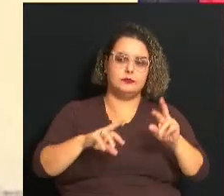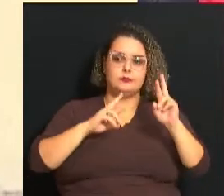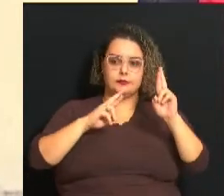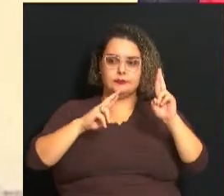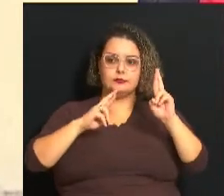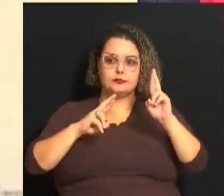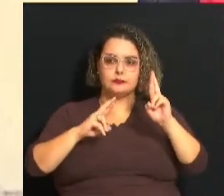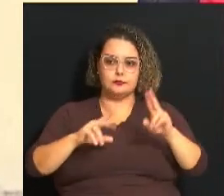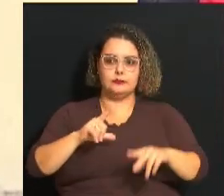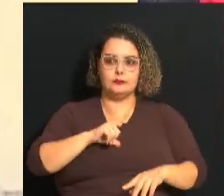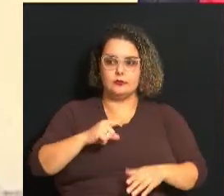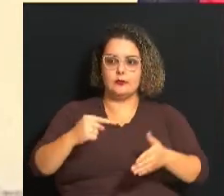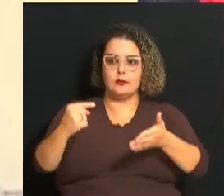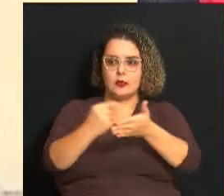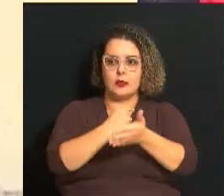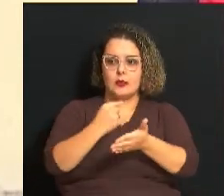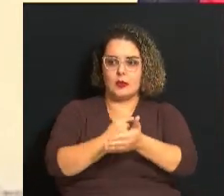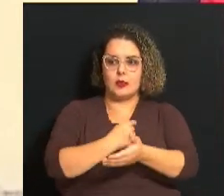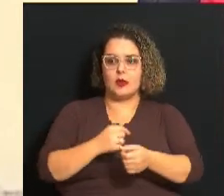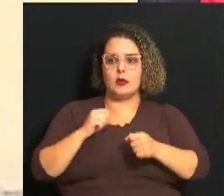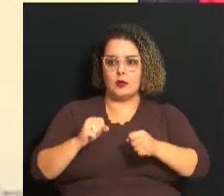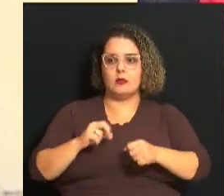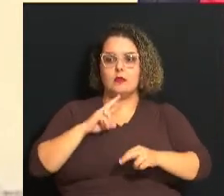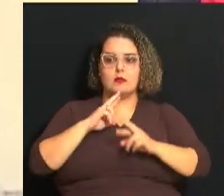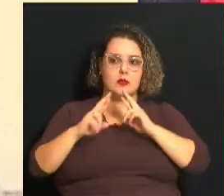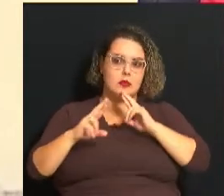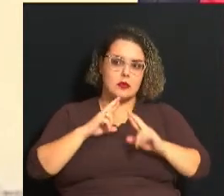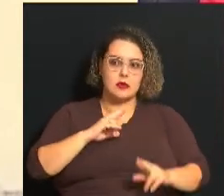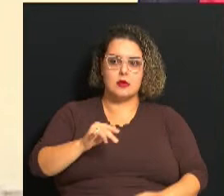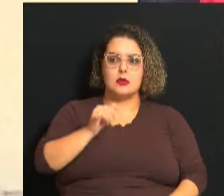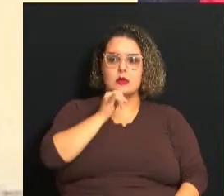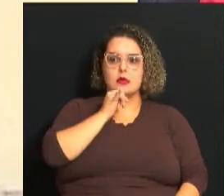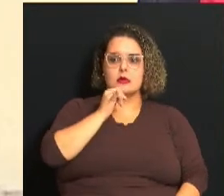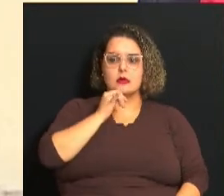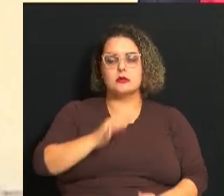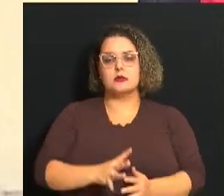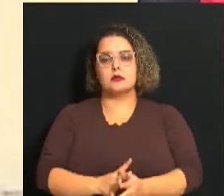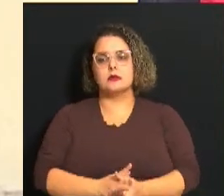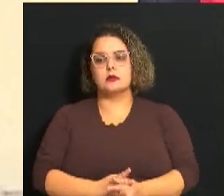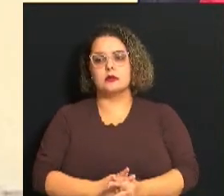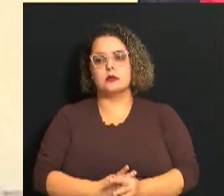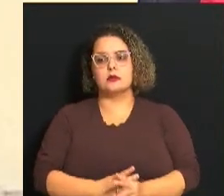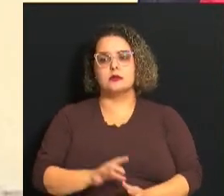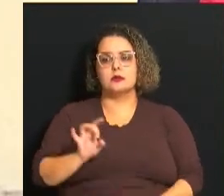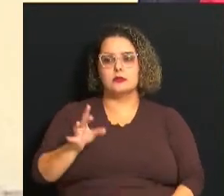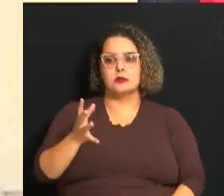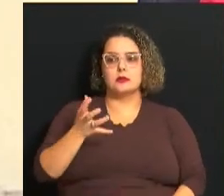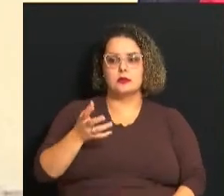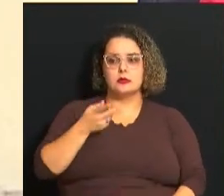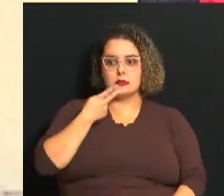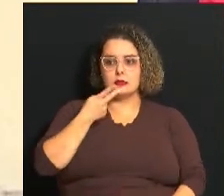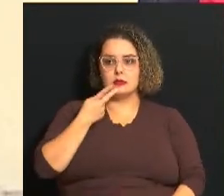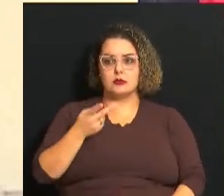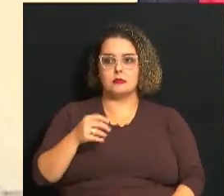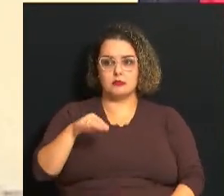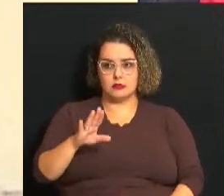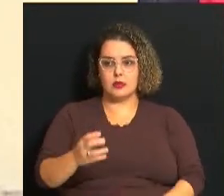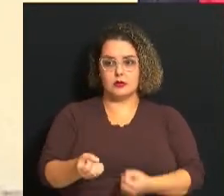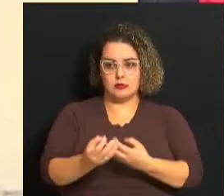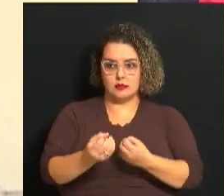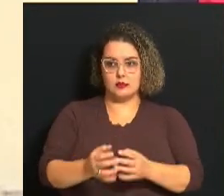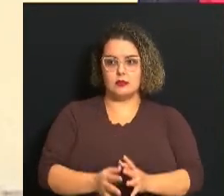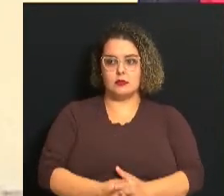tem a iva algumas perguntas que a gente possa que traz alguns exemplos e eu só gostaria de enfatizar aqui mais um dado e